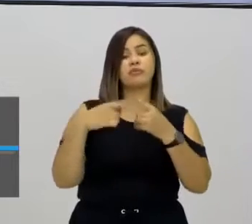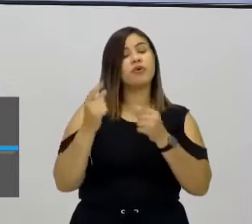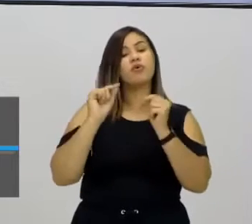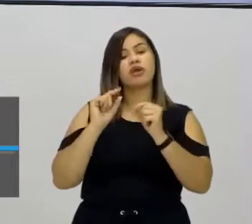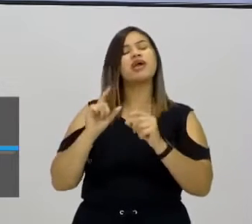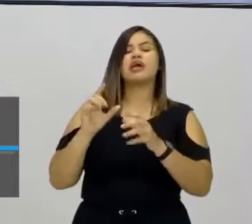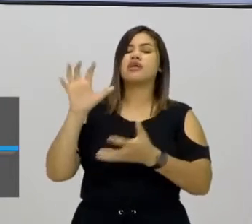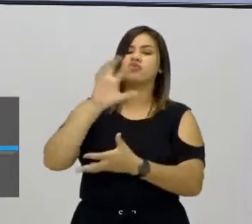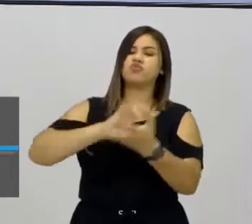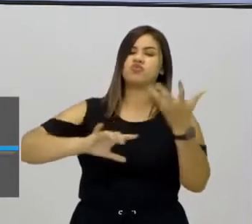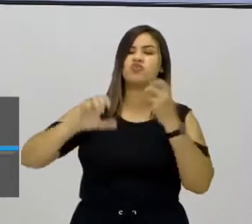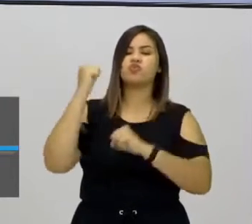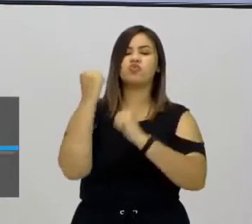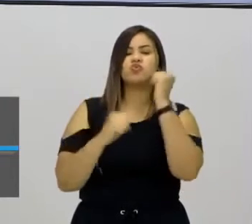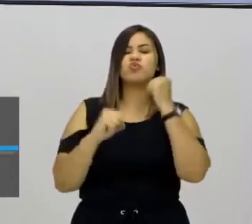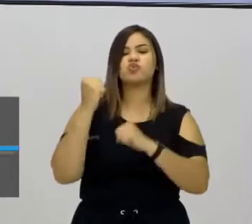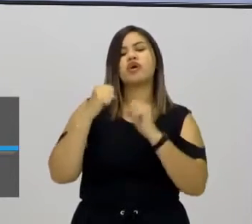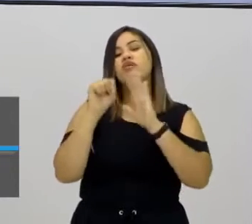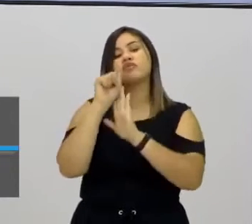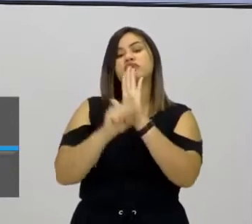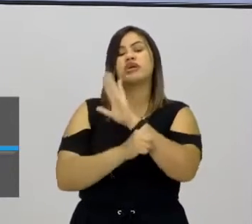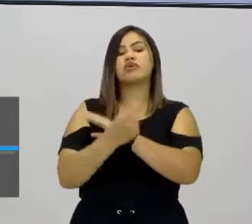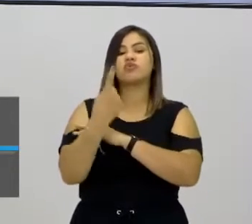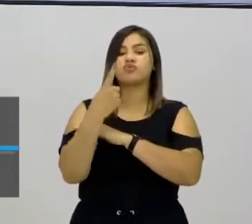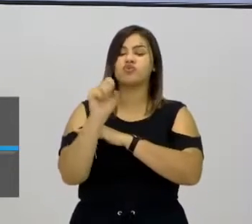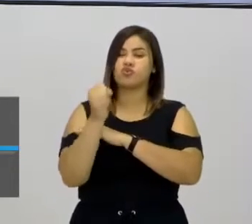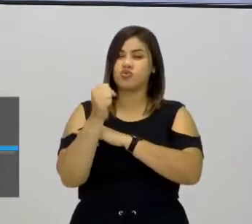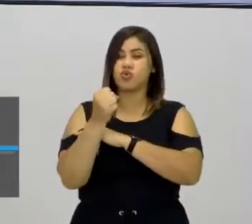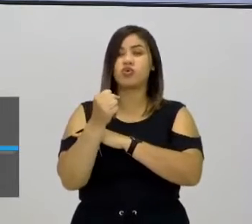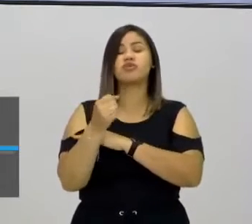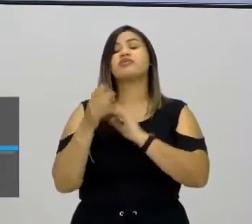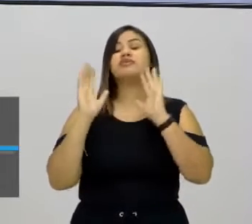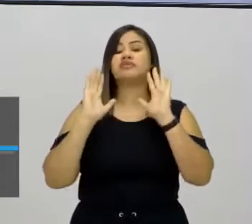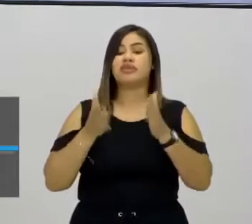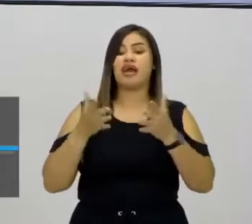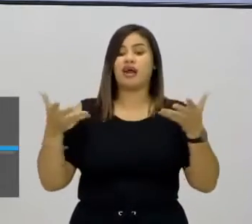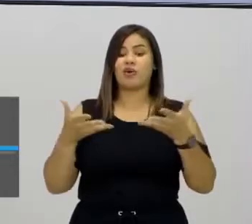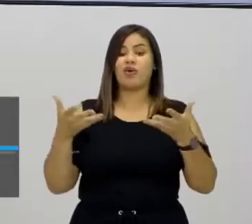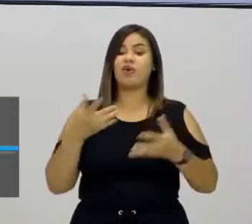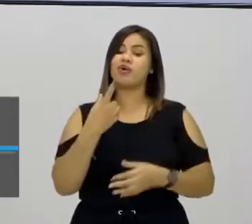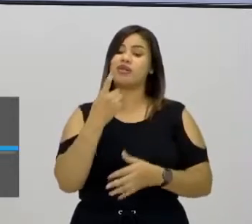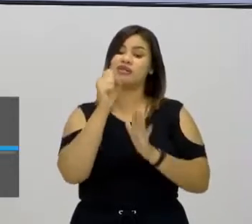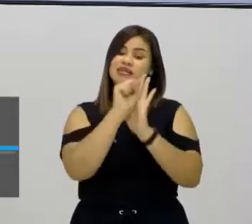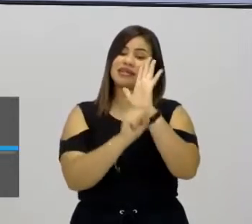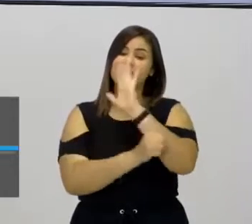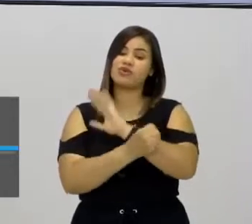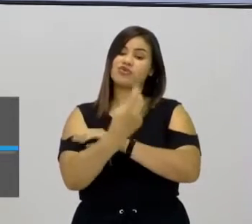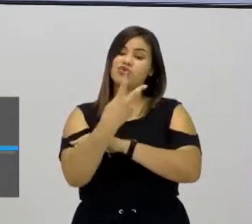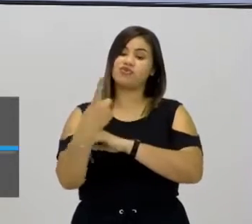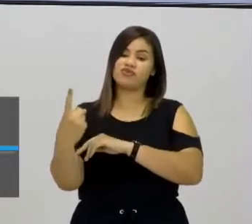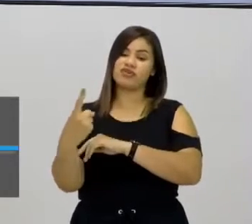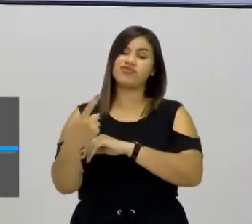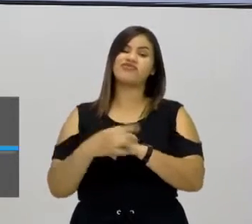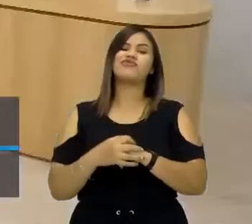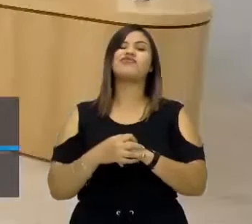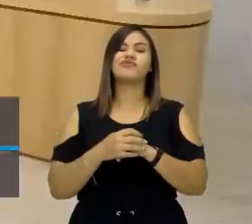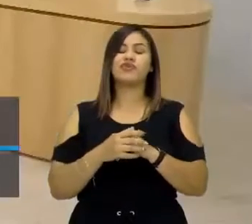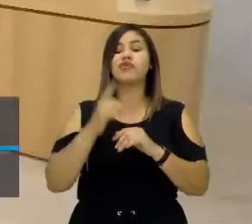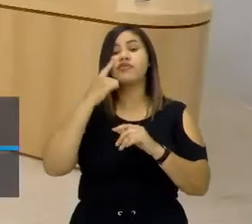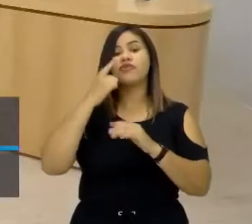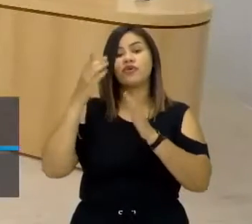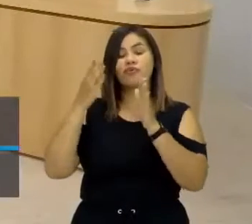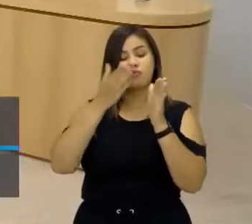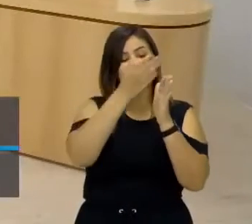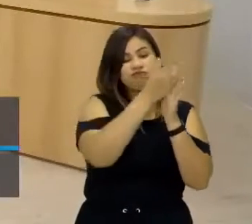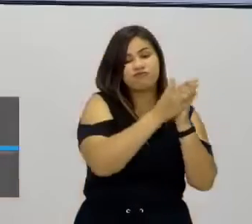século XVIII, e nós estamos aí no século XXI, ou seja, há um espaço, um tempo menor, né,